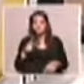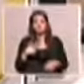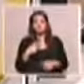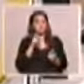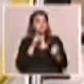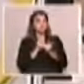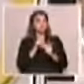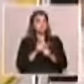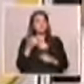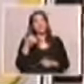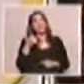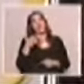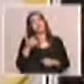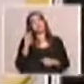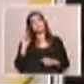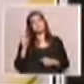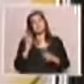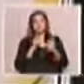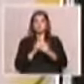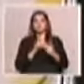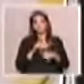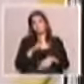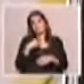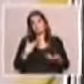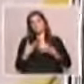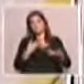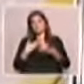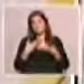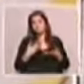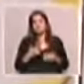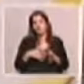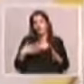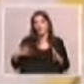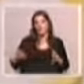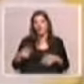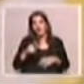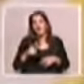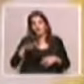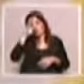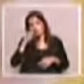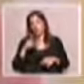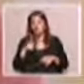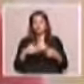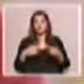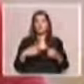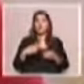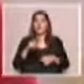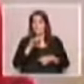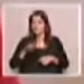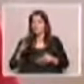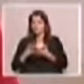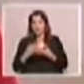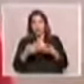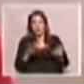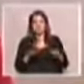de nutrição há 15 anos, que é estas coisas que nós fazemos muitos anos, mas não é que complicado. Saiu da primária e abriu logo um consultório, não é? Mas uma das coisas que é engraçada é que,